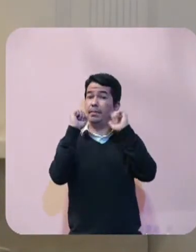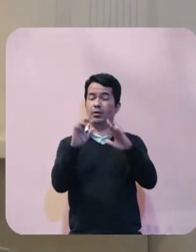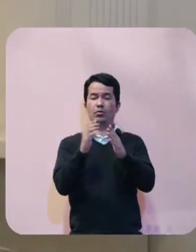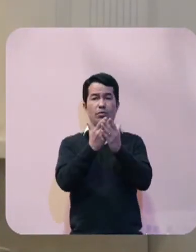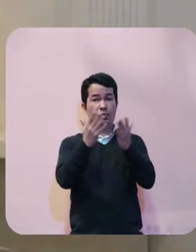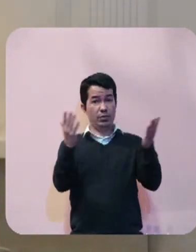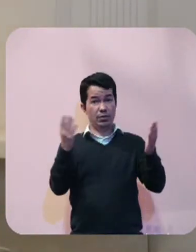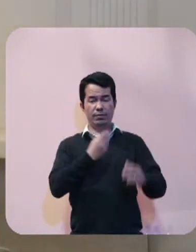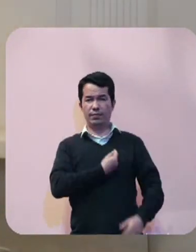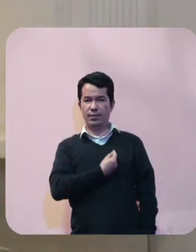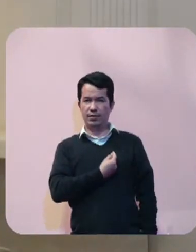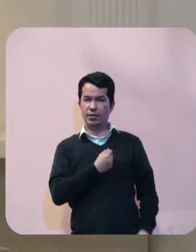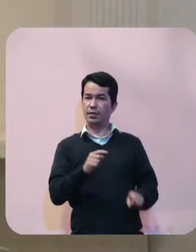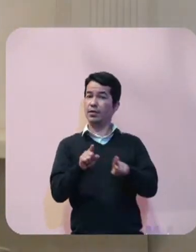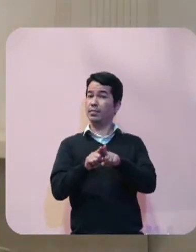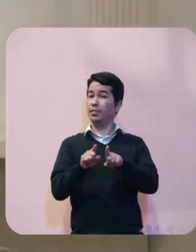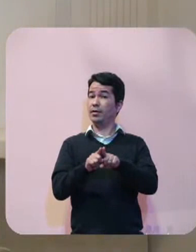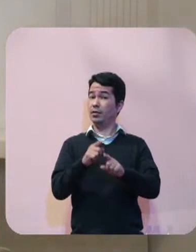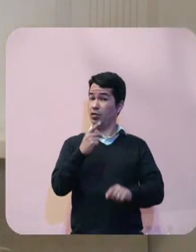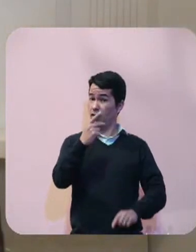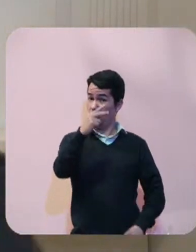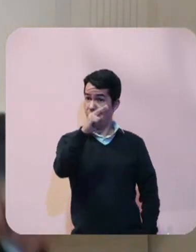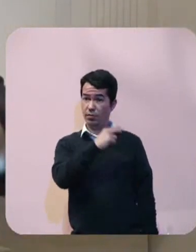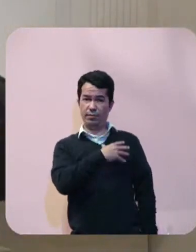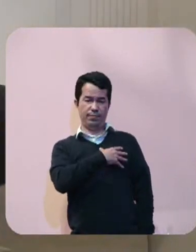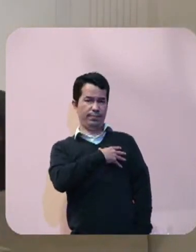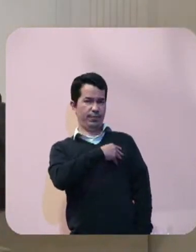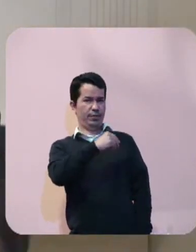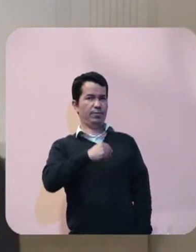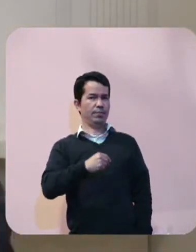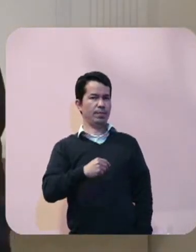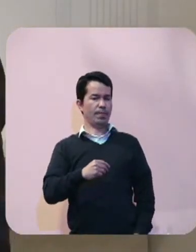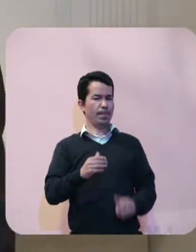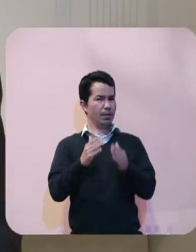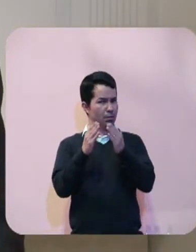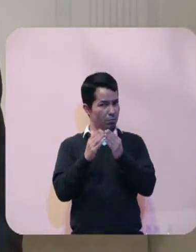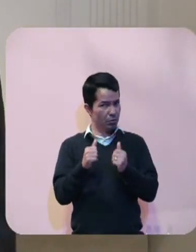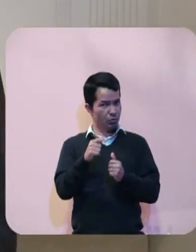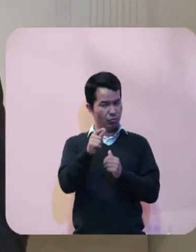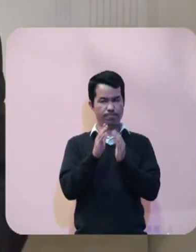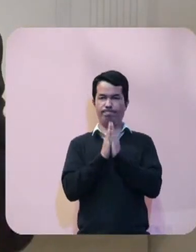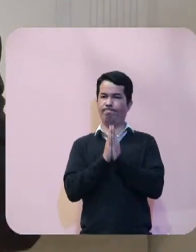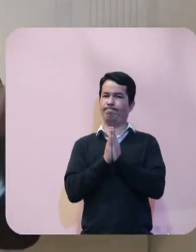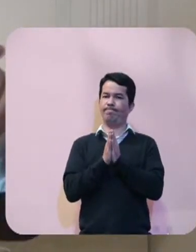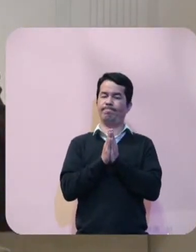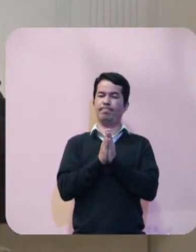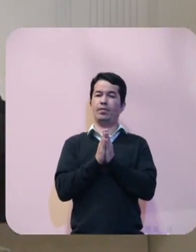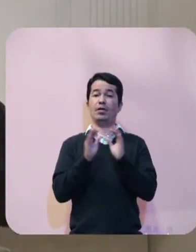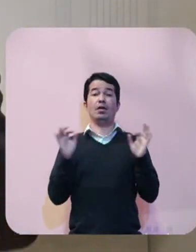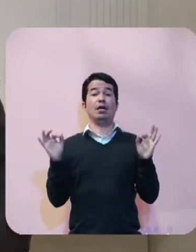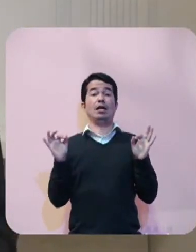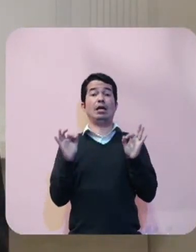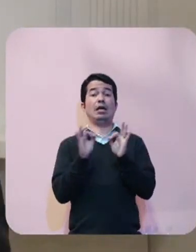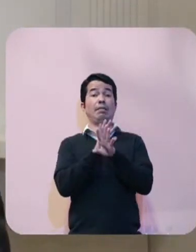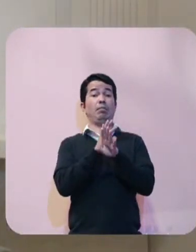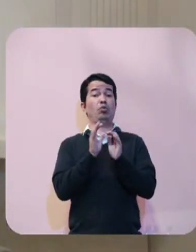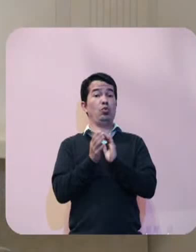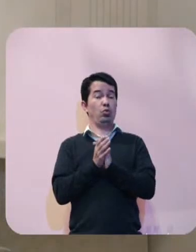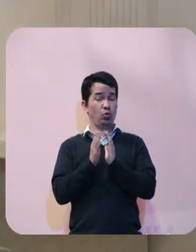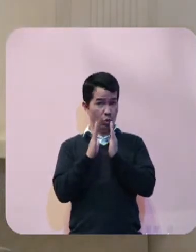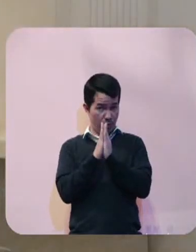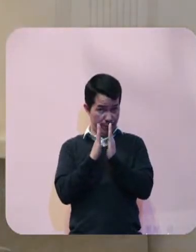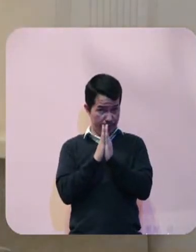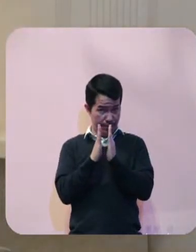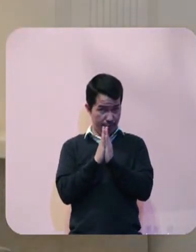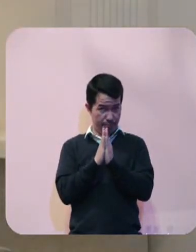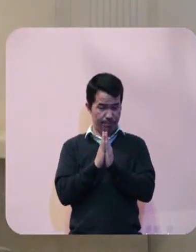os seus filhos. E queria pedir um favor para você. Quando terminar essa oração, entra lá nesse link que está